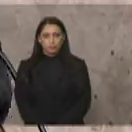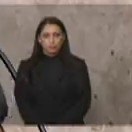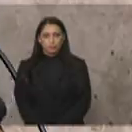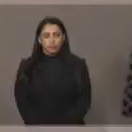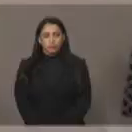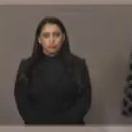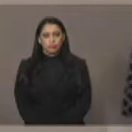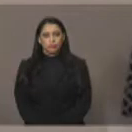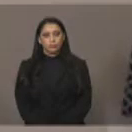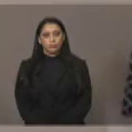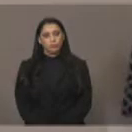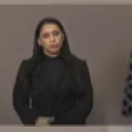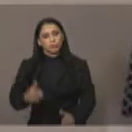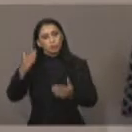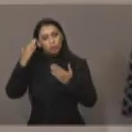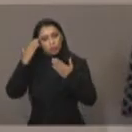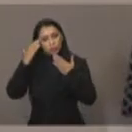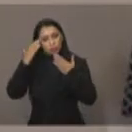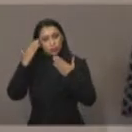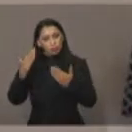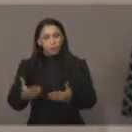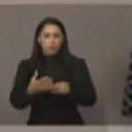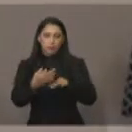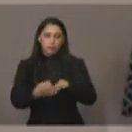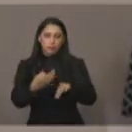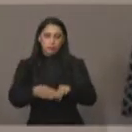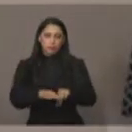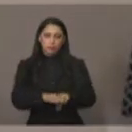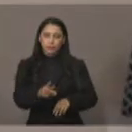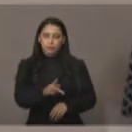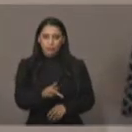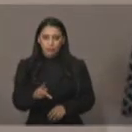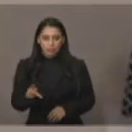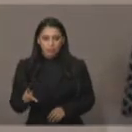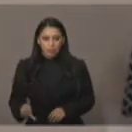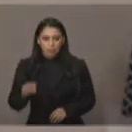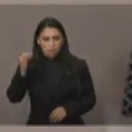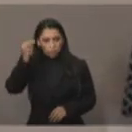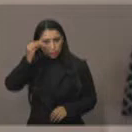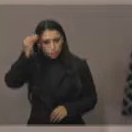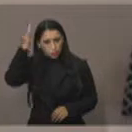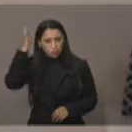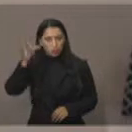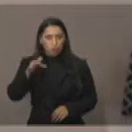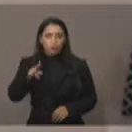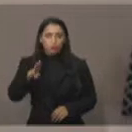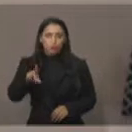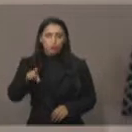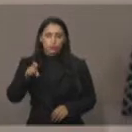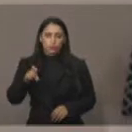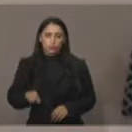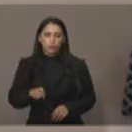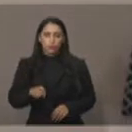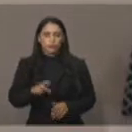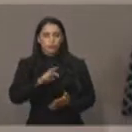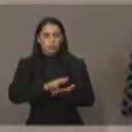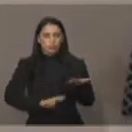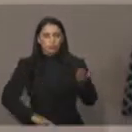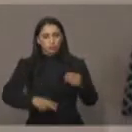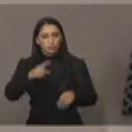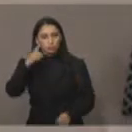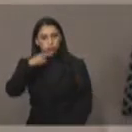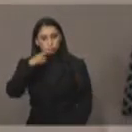Obrigada, excelência. Excelentíssimo senhor ministro presidente da Suprema Corte, Luiz Fux, excelentíssimo senhor ministro Gilmar Mendes, relator da presente